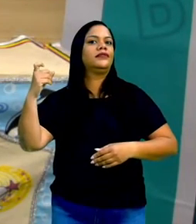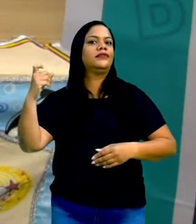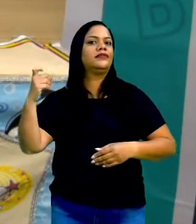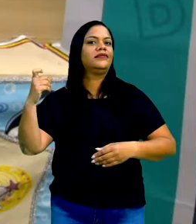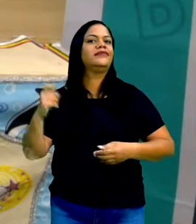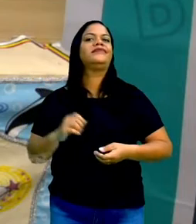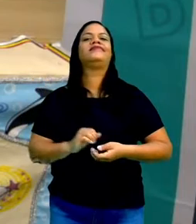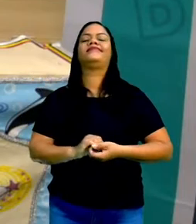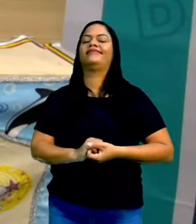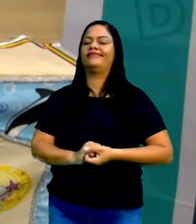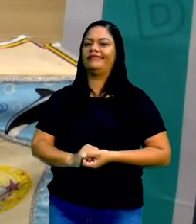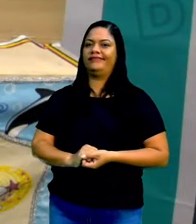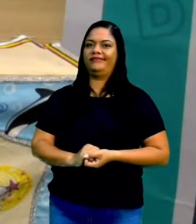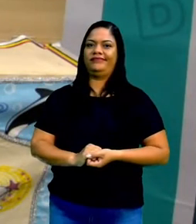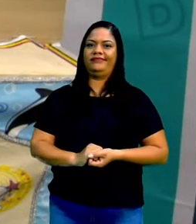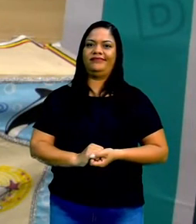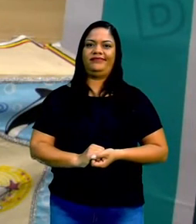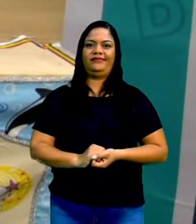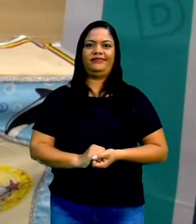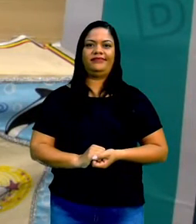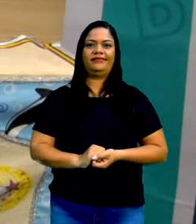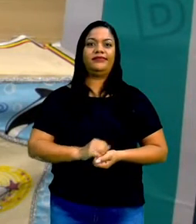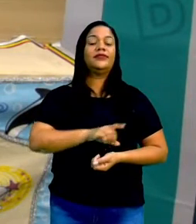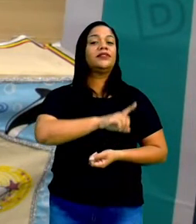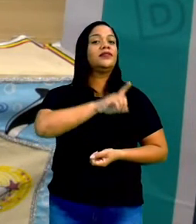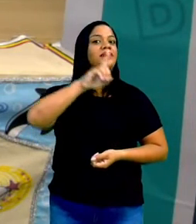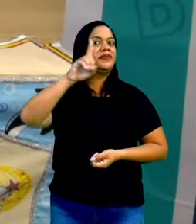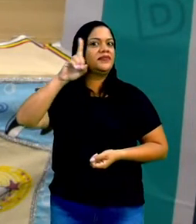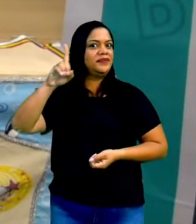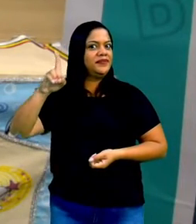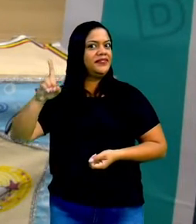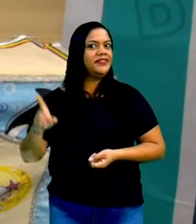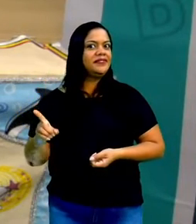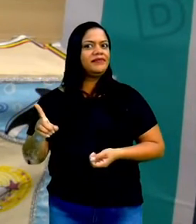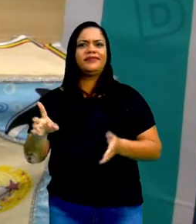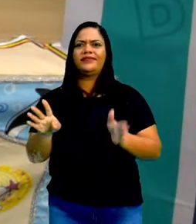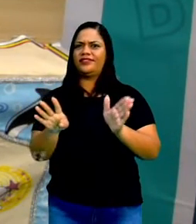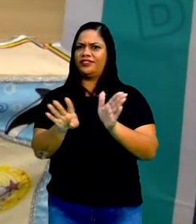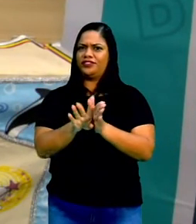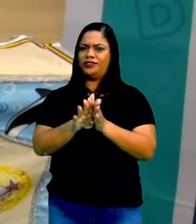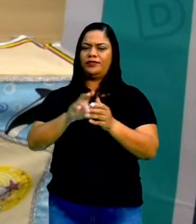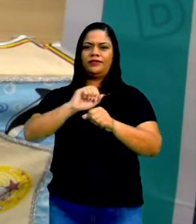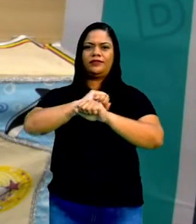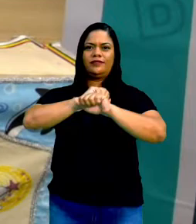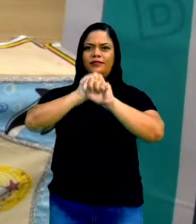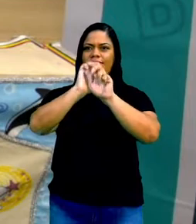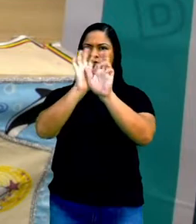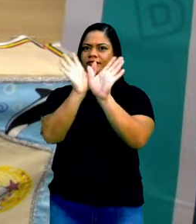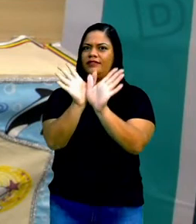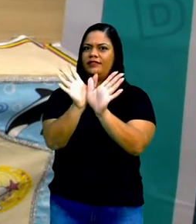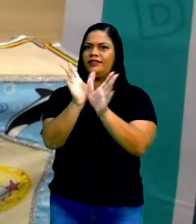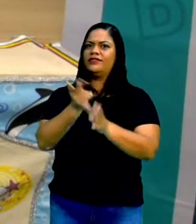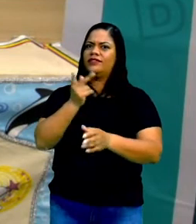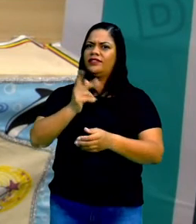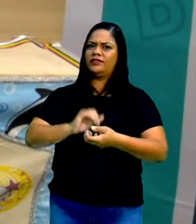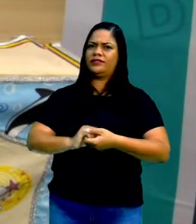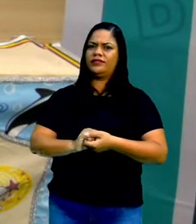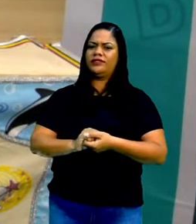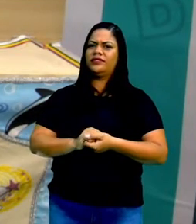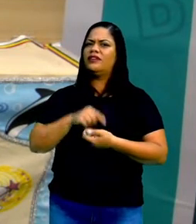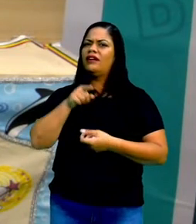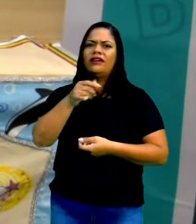É verdade. Não é isso? Então, até que um dia... chegou o pavão e disse: não